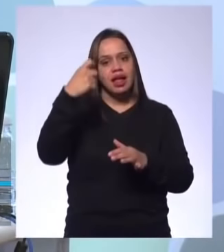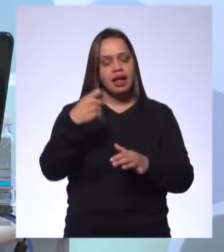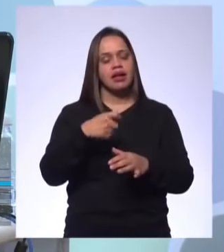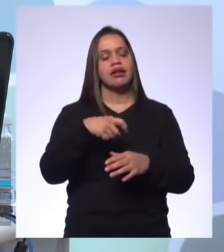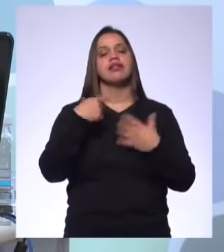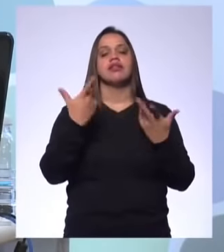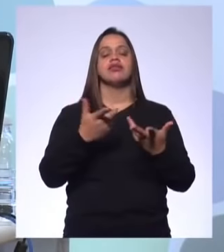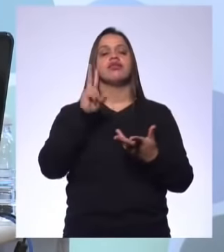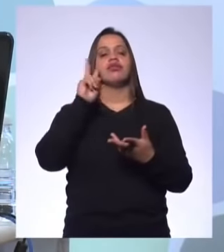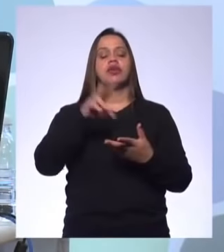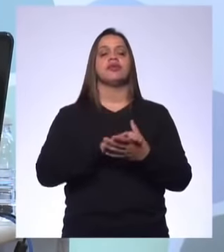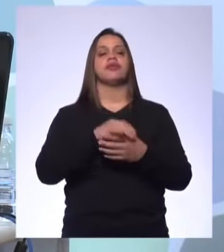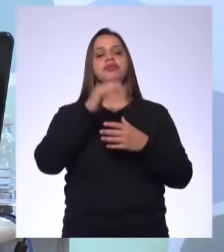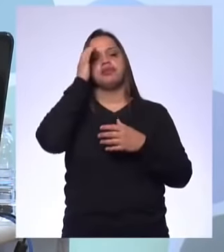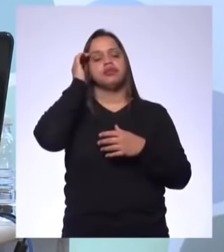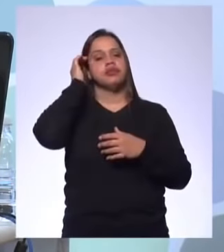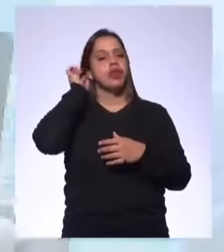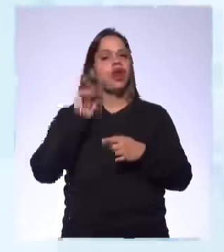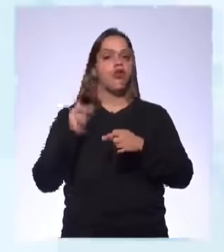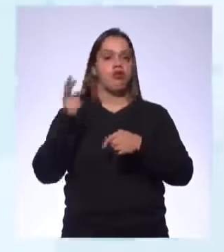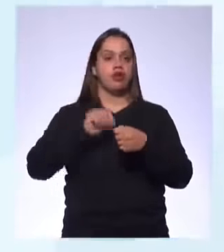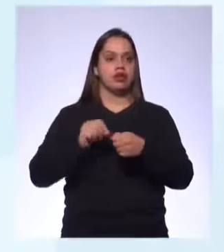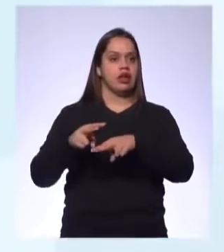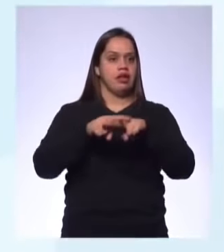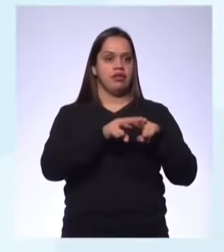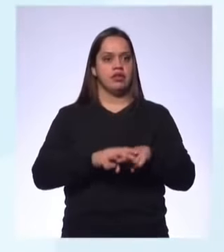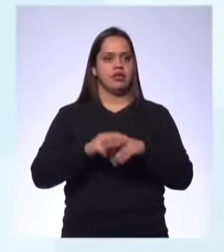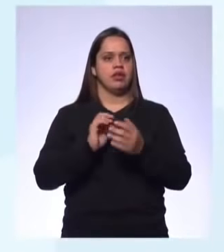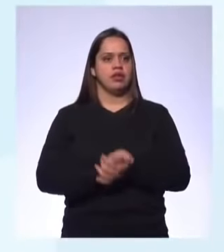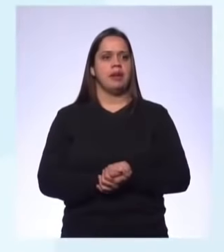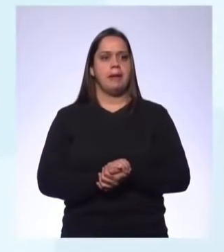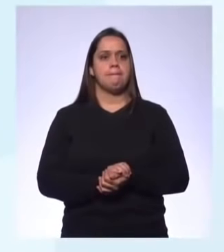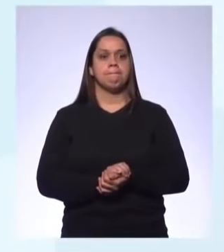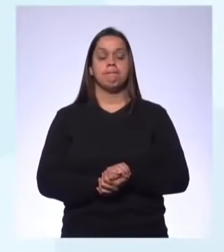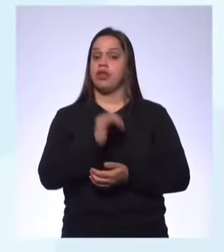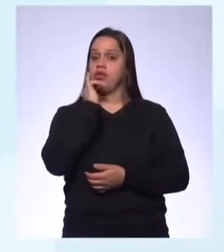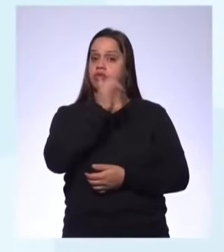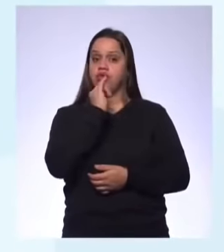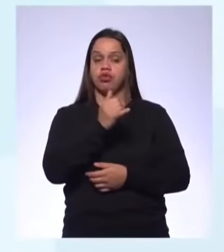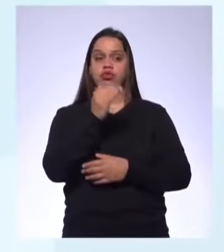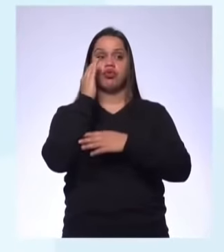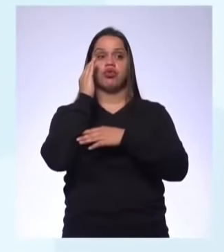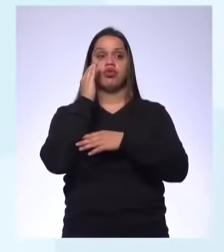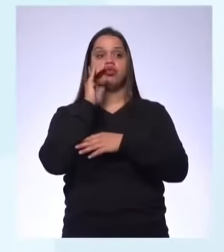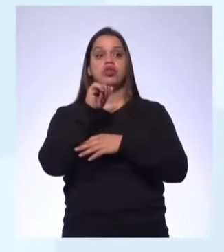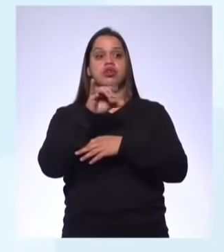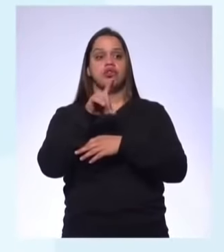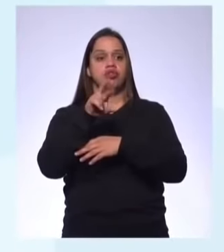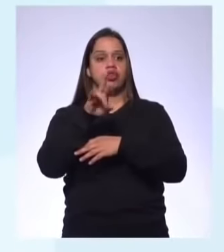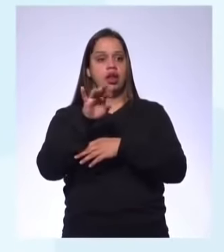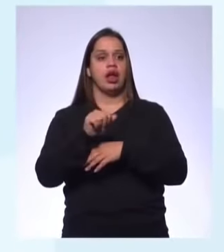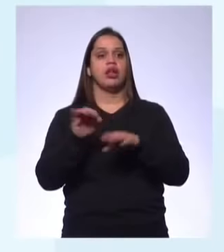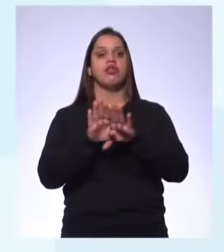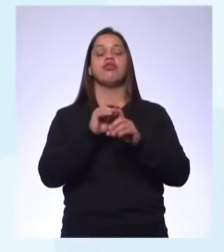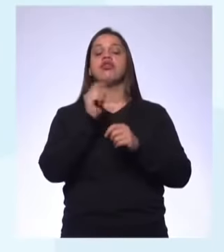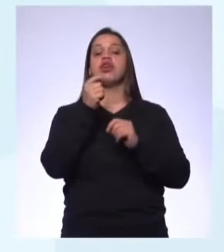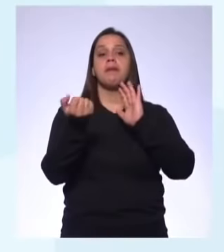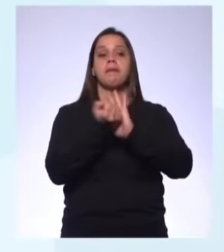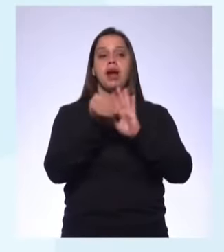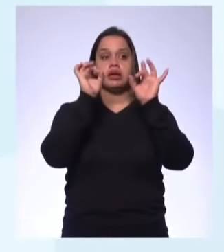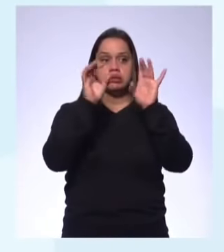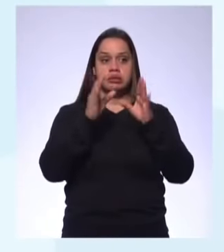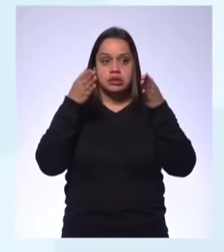Temos aqui, retomadinha para vocês rápida, coloca aí na tela para eles. No discurso indireto, o narrador reproduz as falas da personagem com marcas